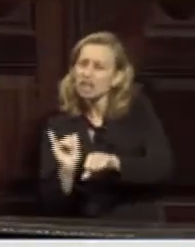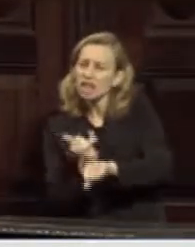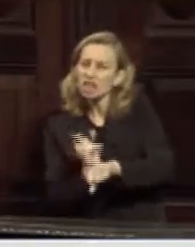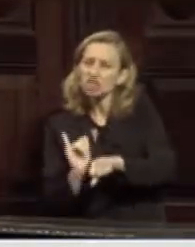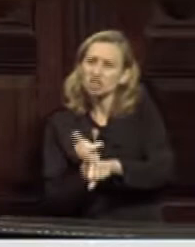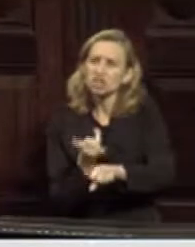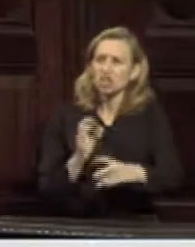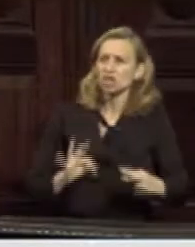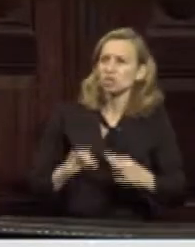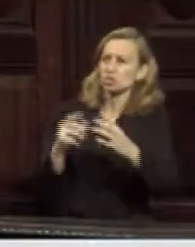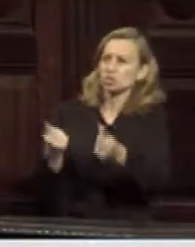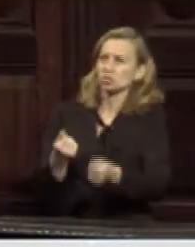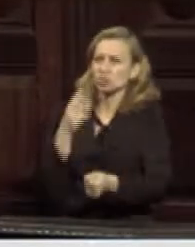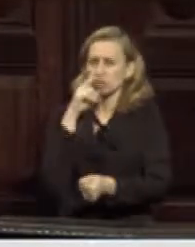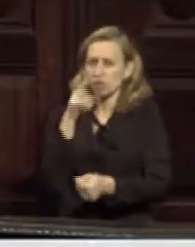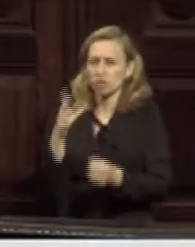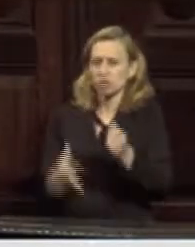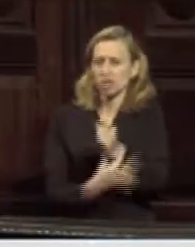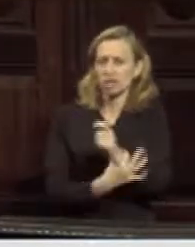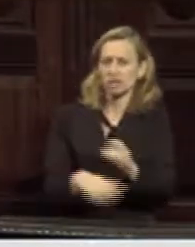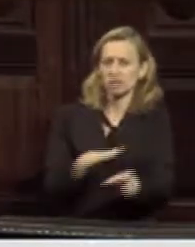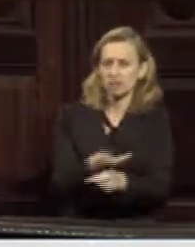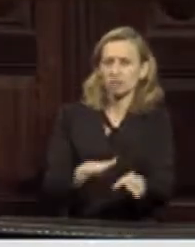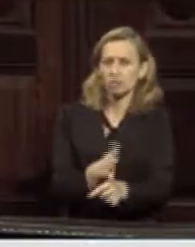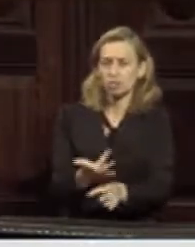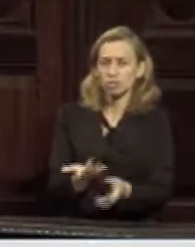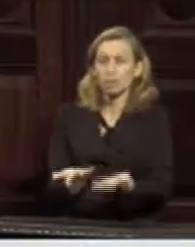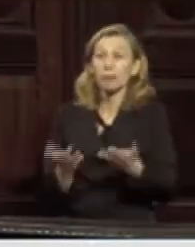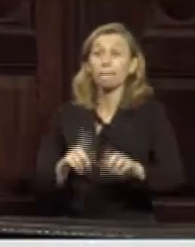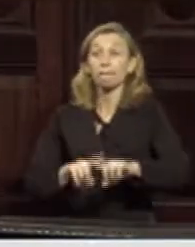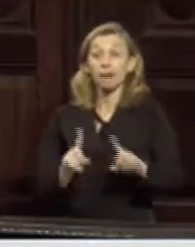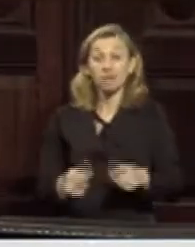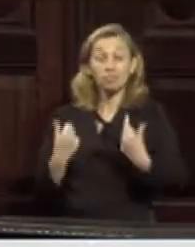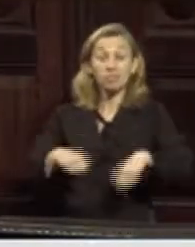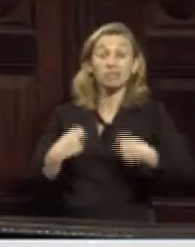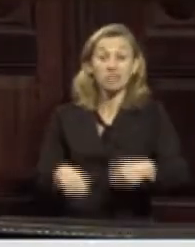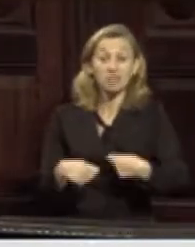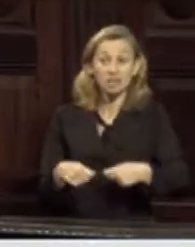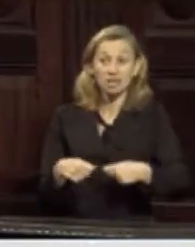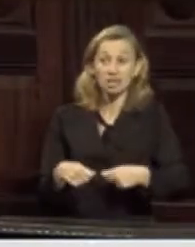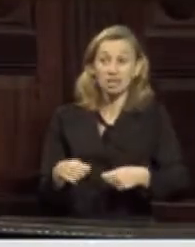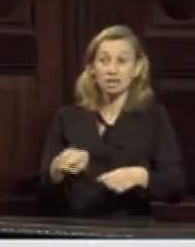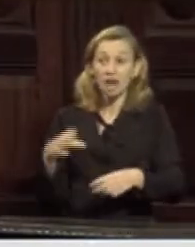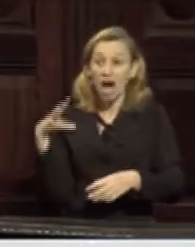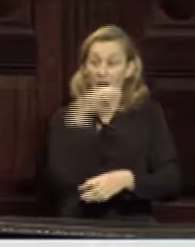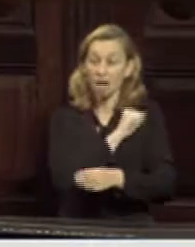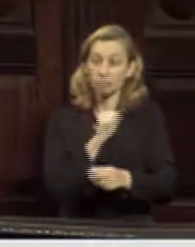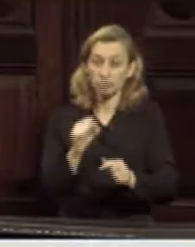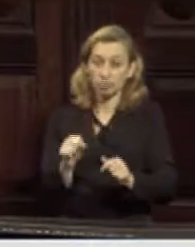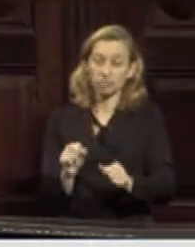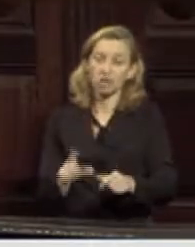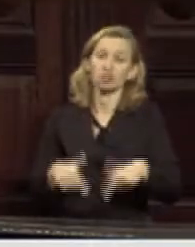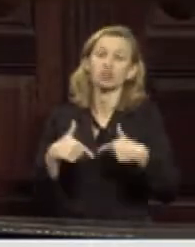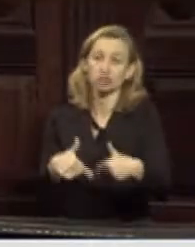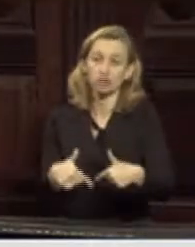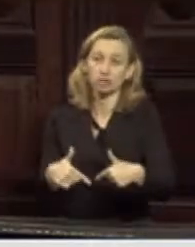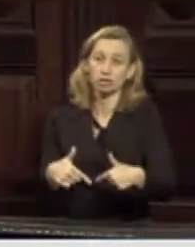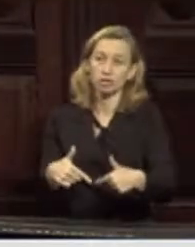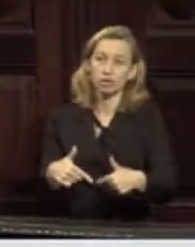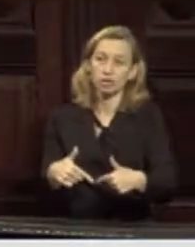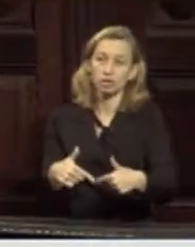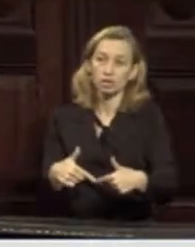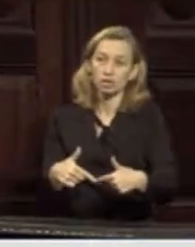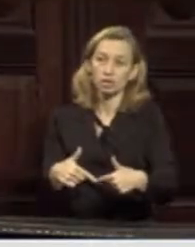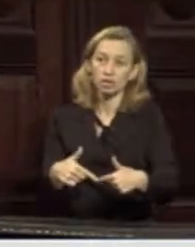reconstrução das nossas forças de segurança, mas isso precisa ser feito com mais velocidade. E os recursos solicitados